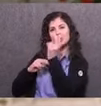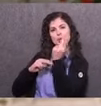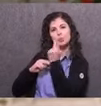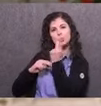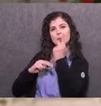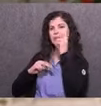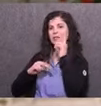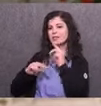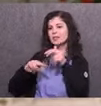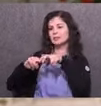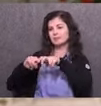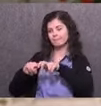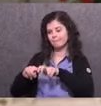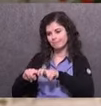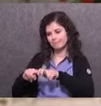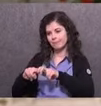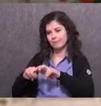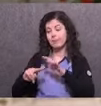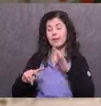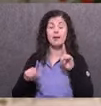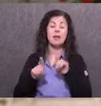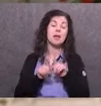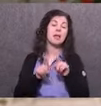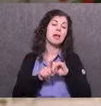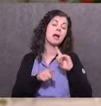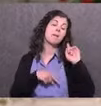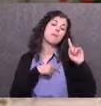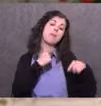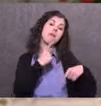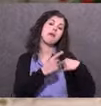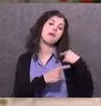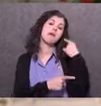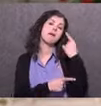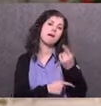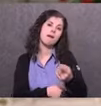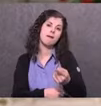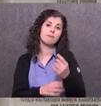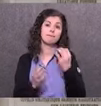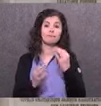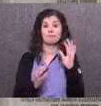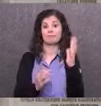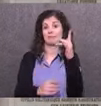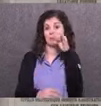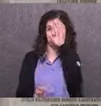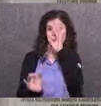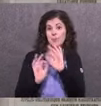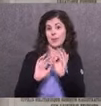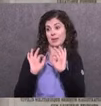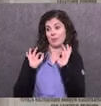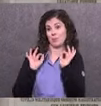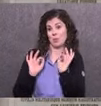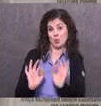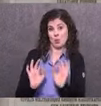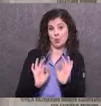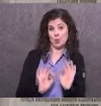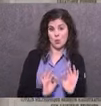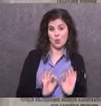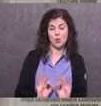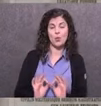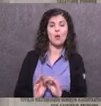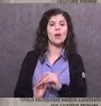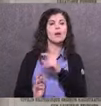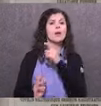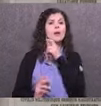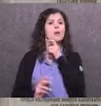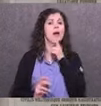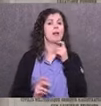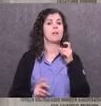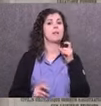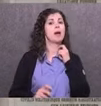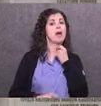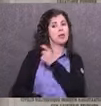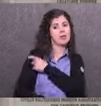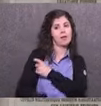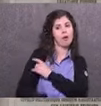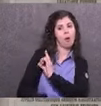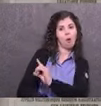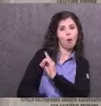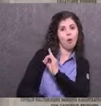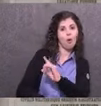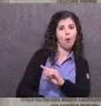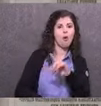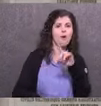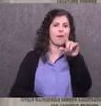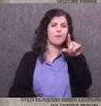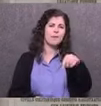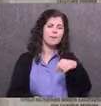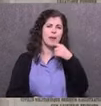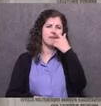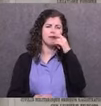No dia seguinte, isto é, depois da preparação, os príncipes dos sacerdotes e os fariseus foram ter com Pilatos